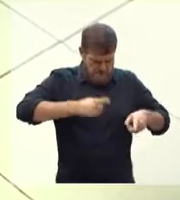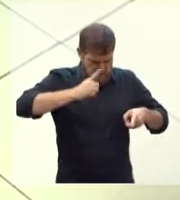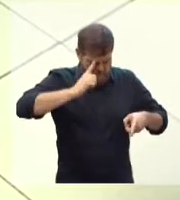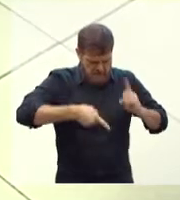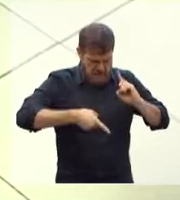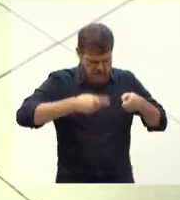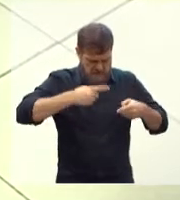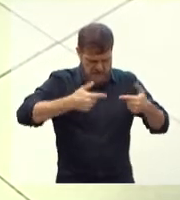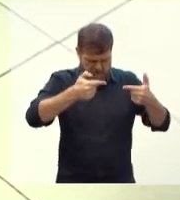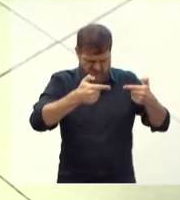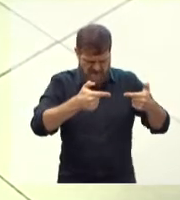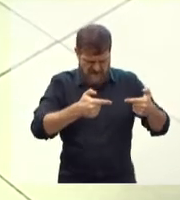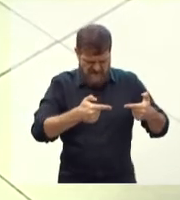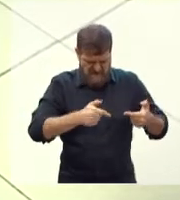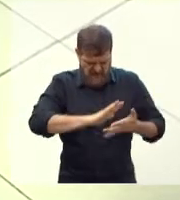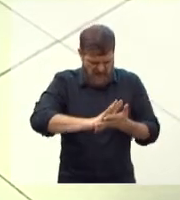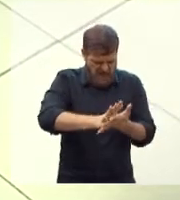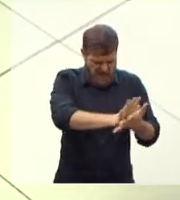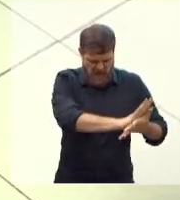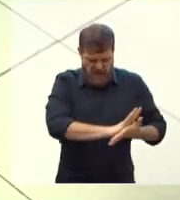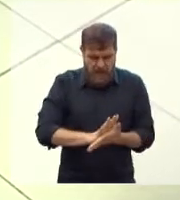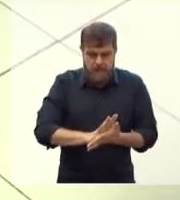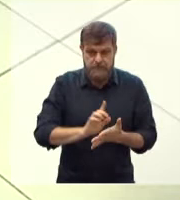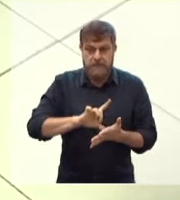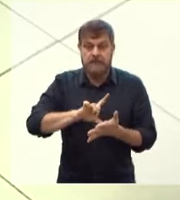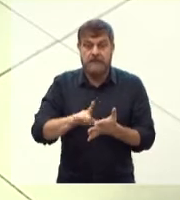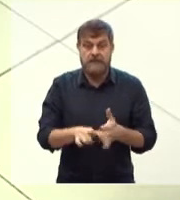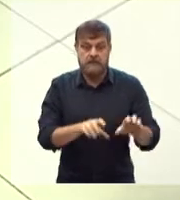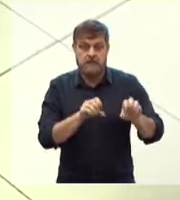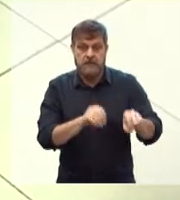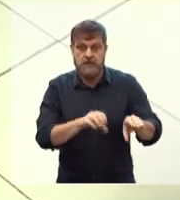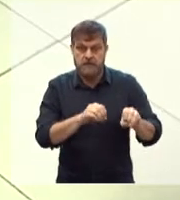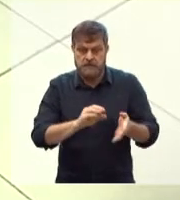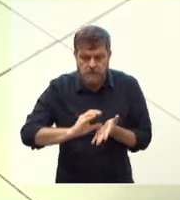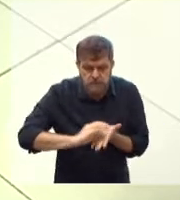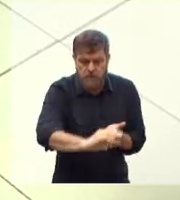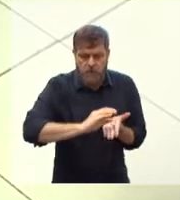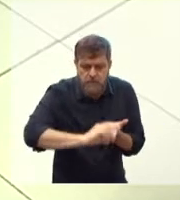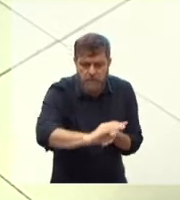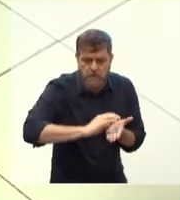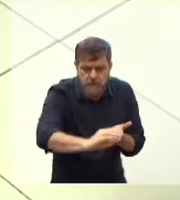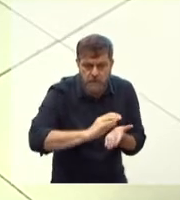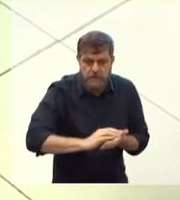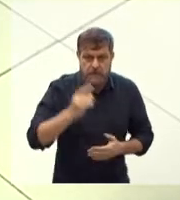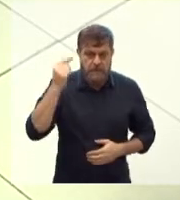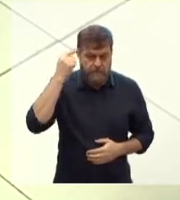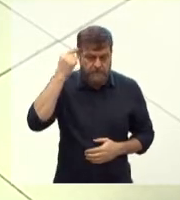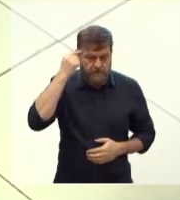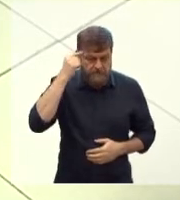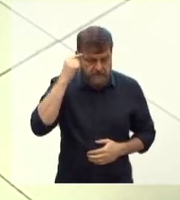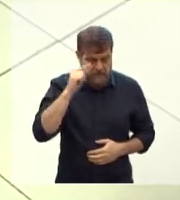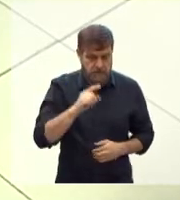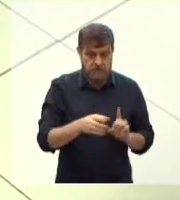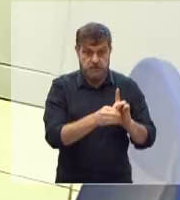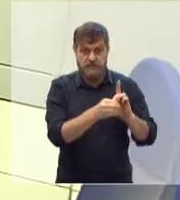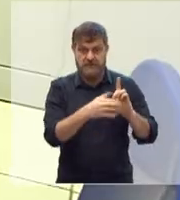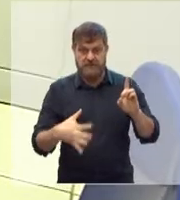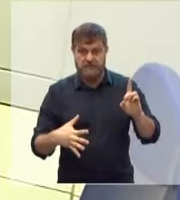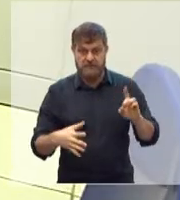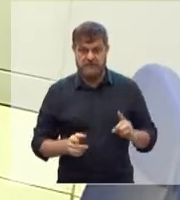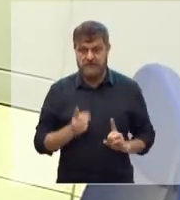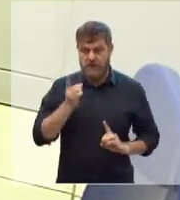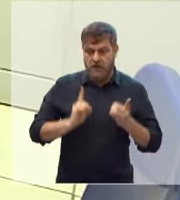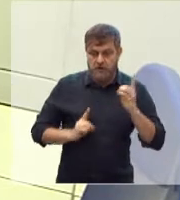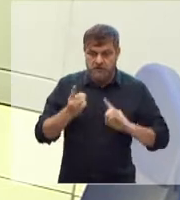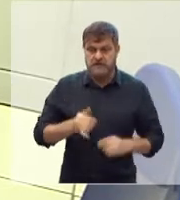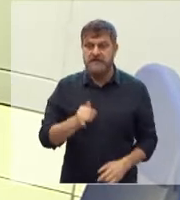ditadura militar violenta e que investiu em educação e em um pensamento de liberdade